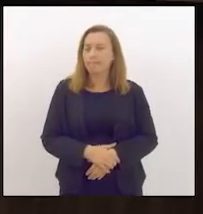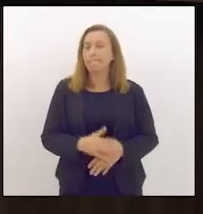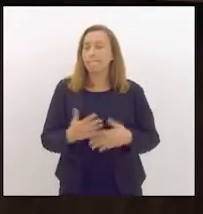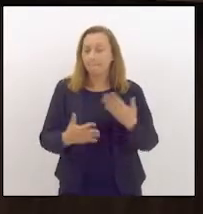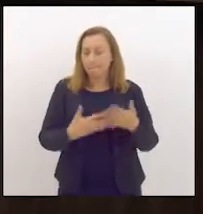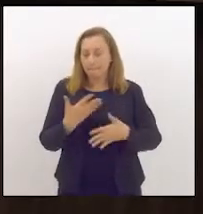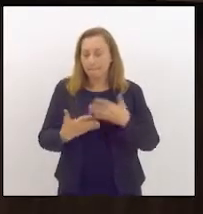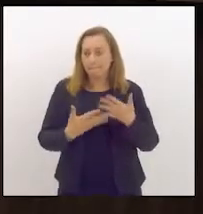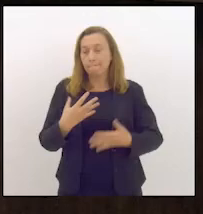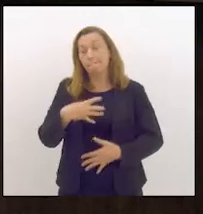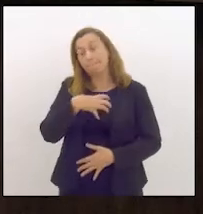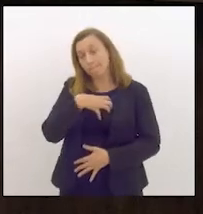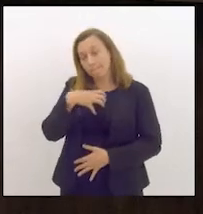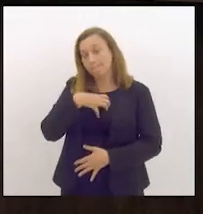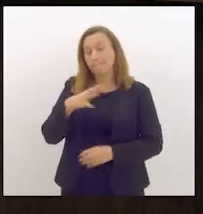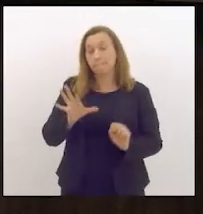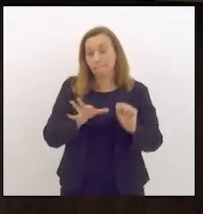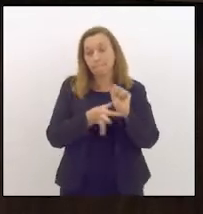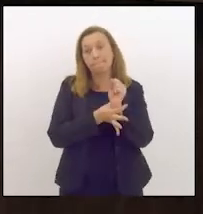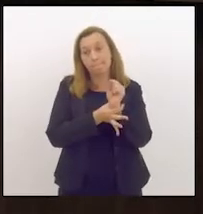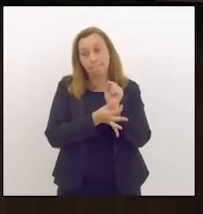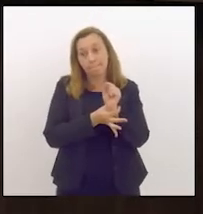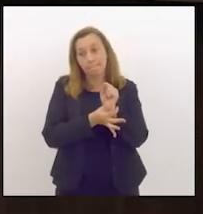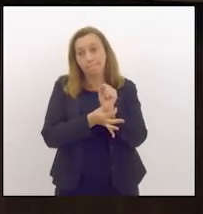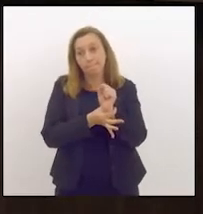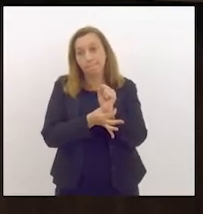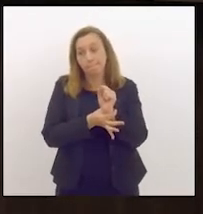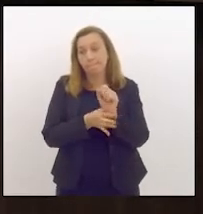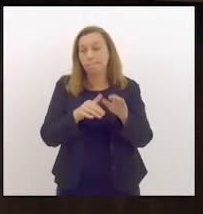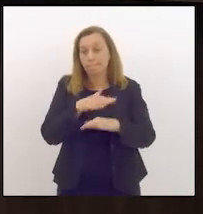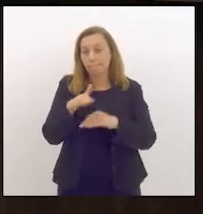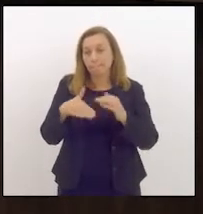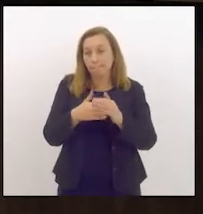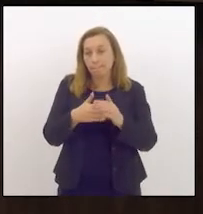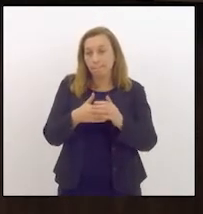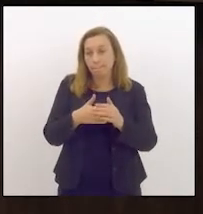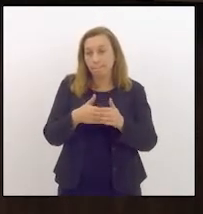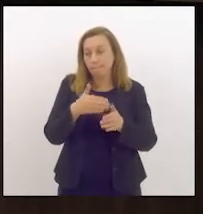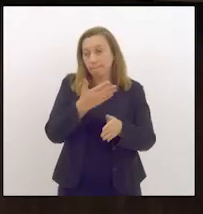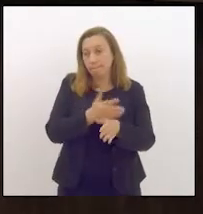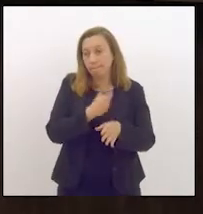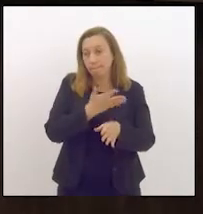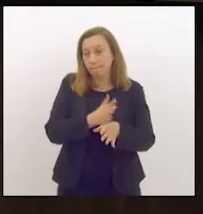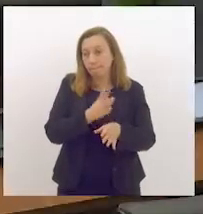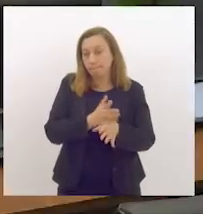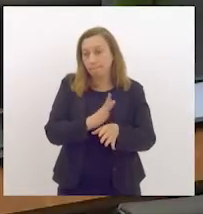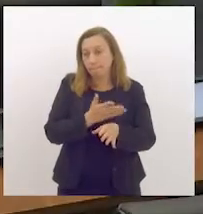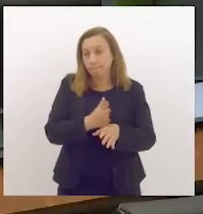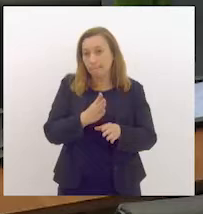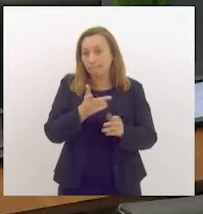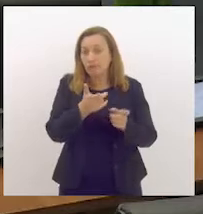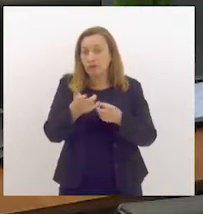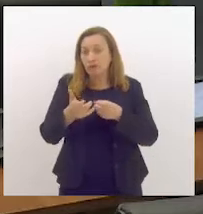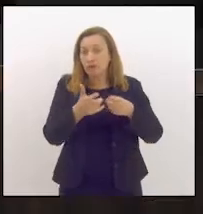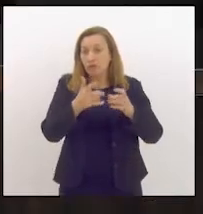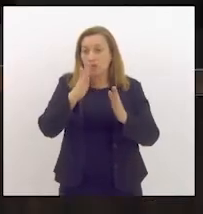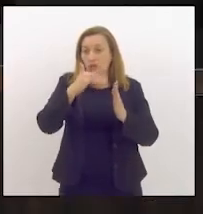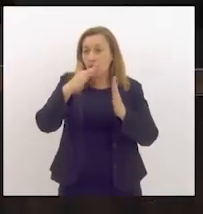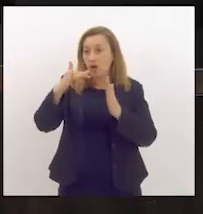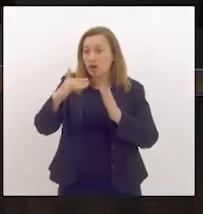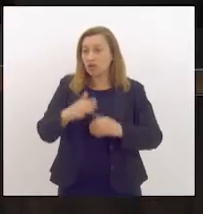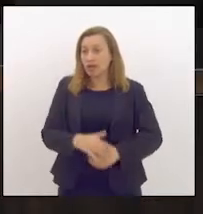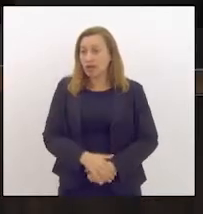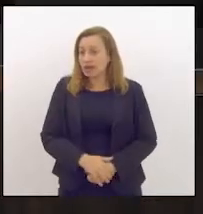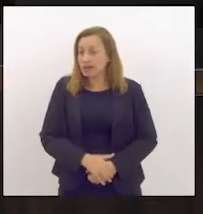contempla no sentido da segurança para aqueles e aquelas que praticam o paintball é isso eu presidente da